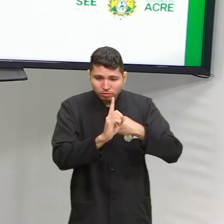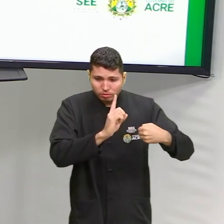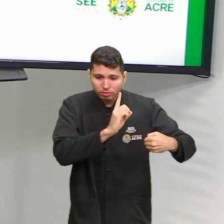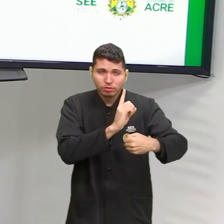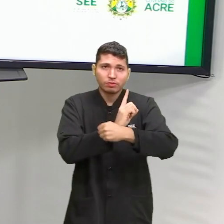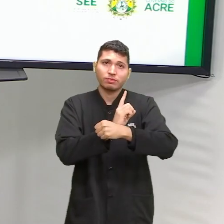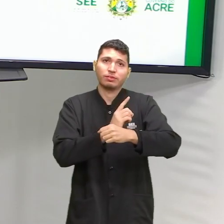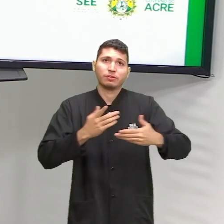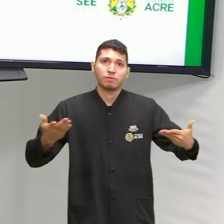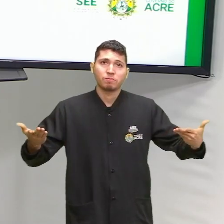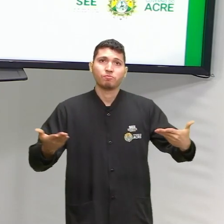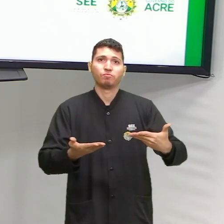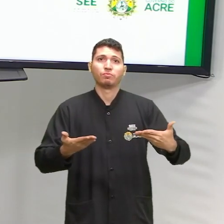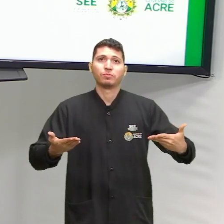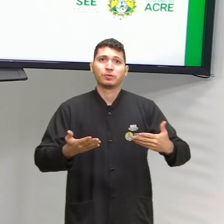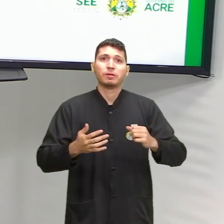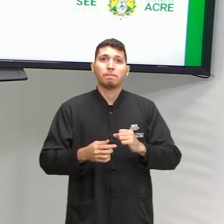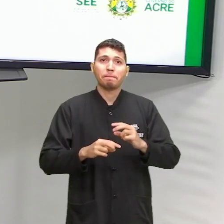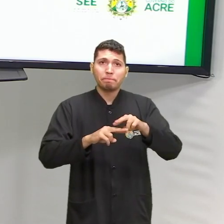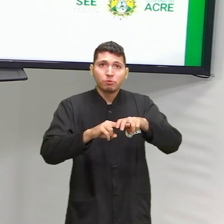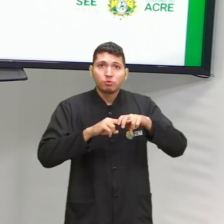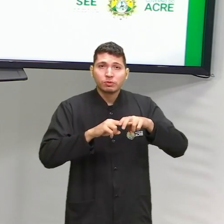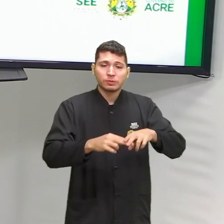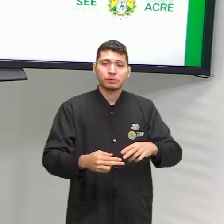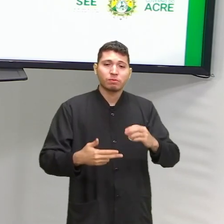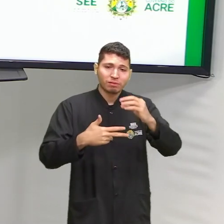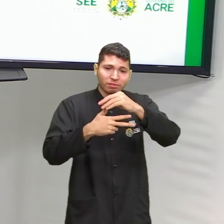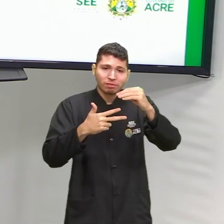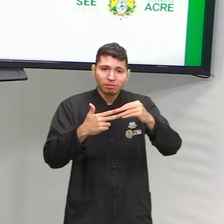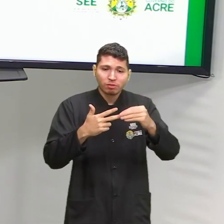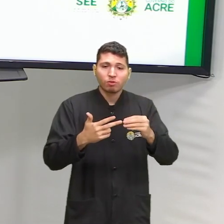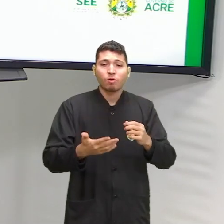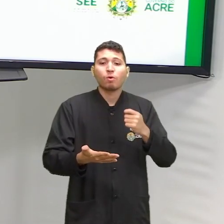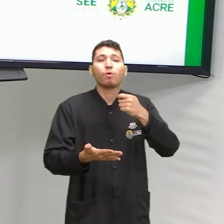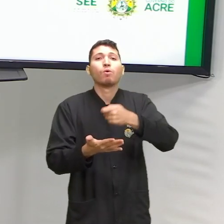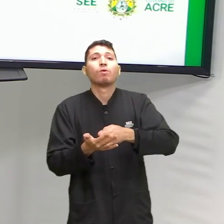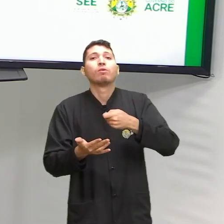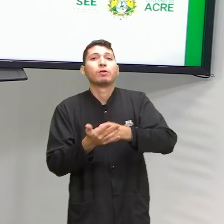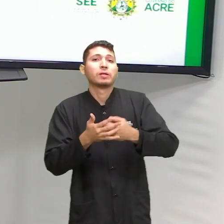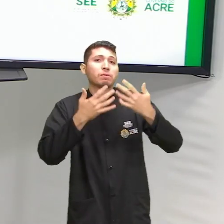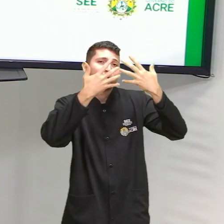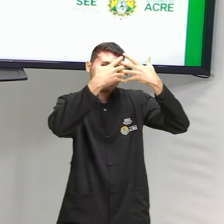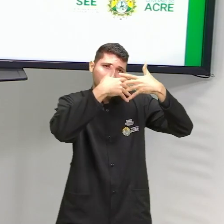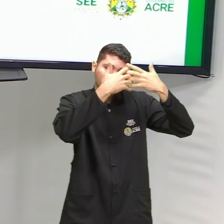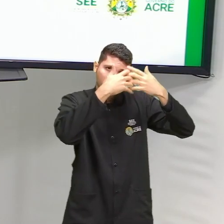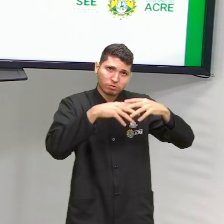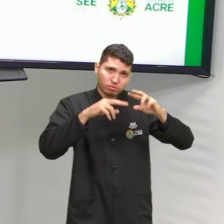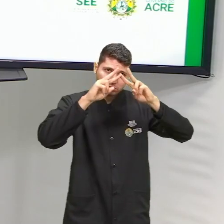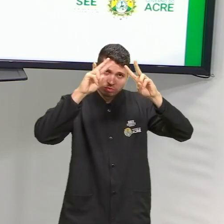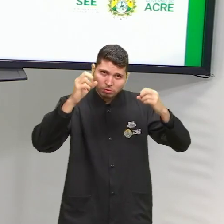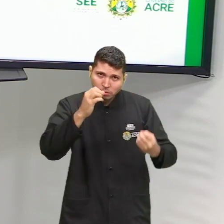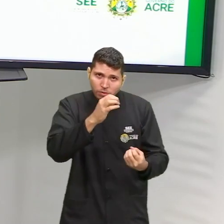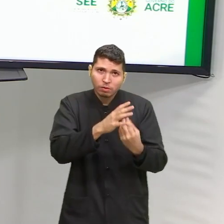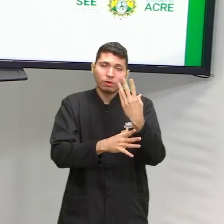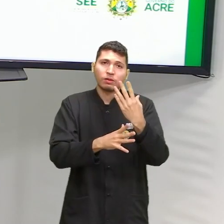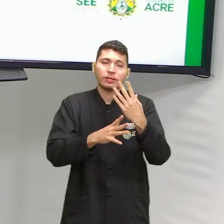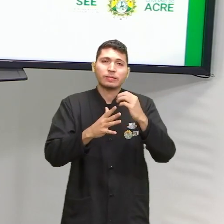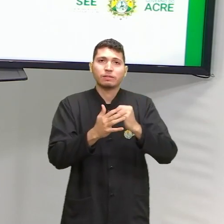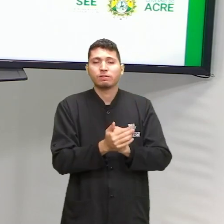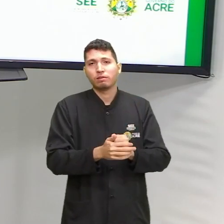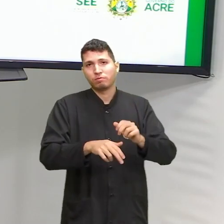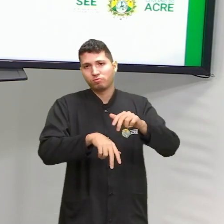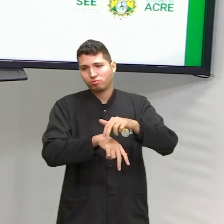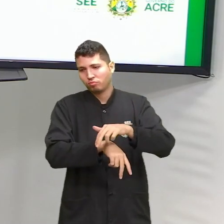isso que o Enem adora cobrar questões referentes à análise e reflexão sobre as raízes históricas do racismo estrutural, as